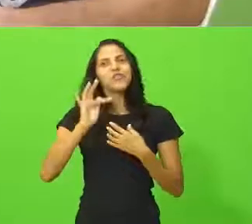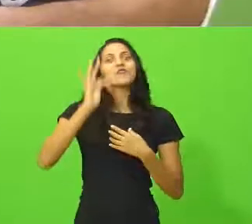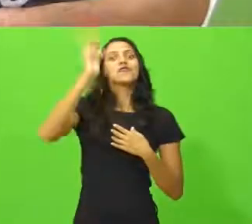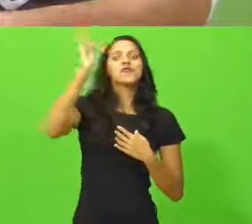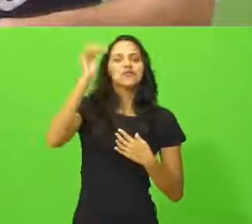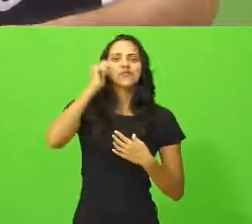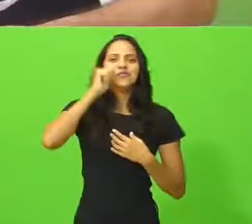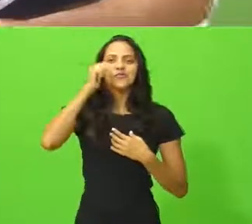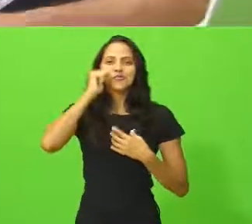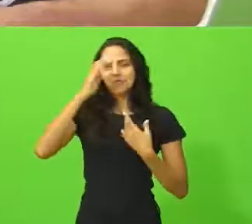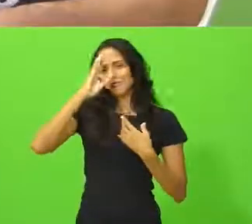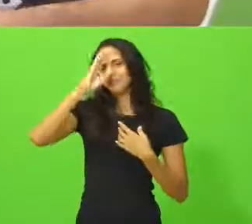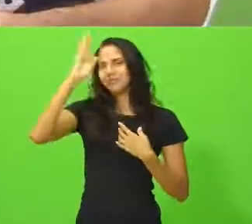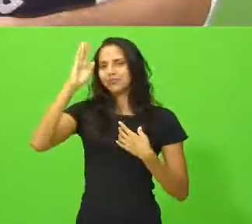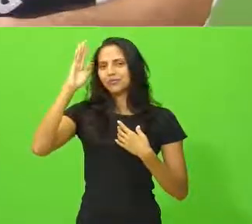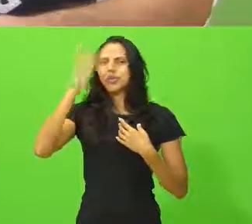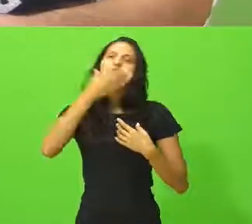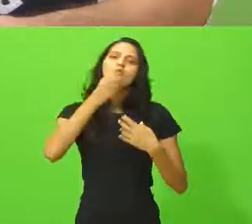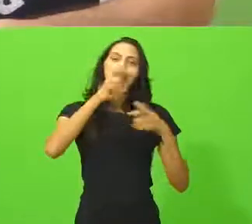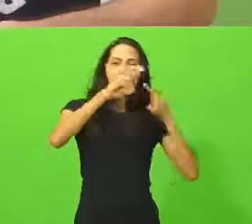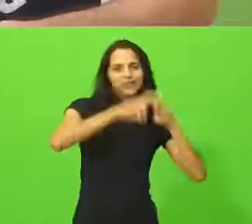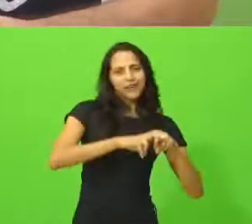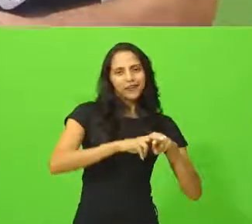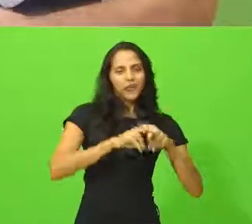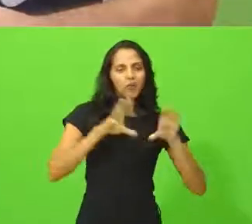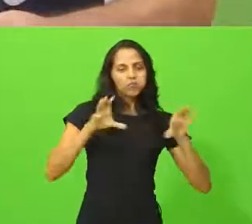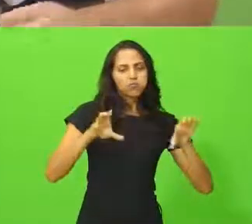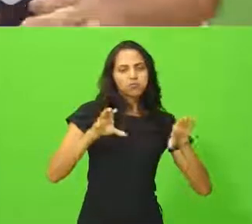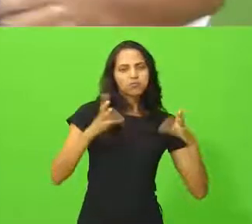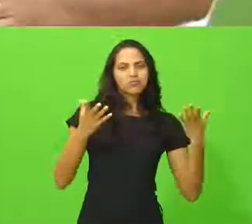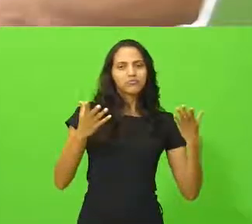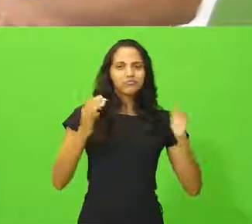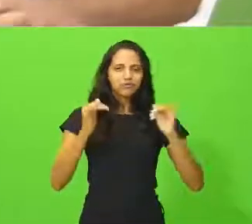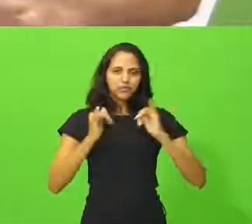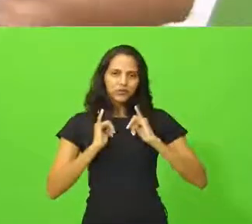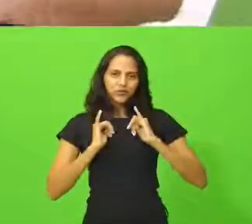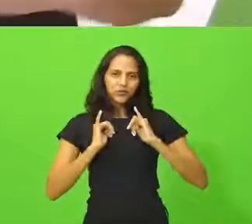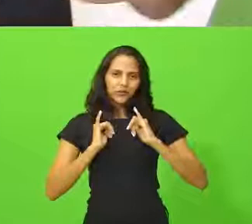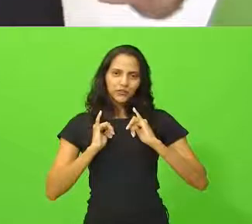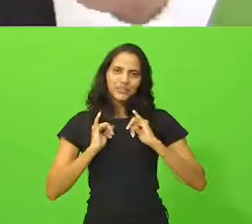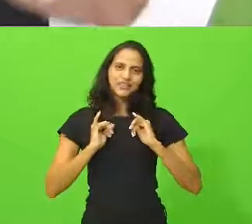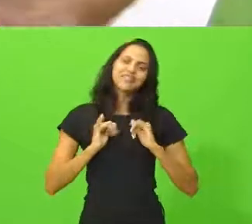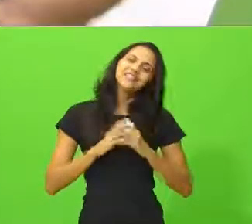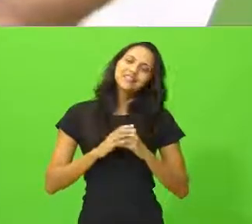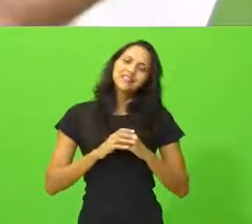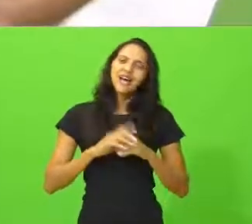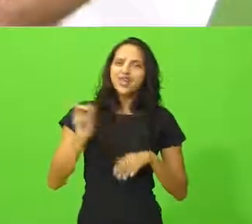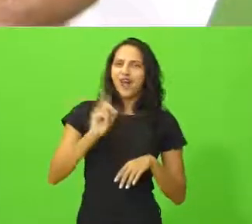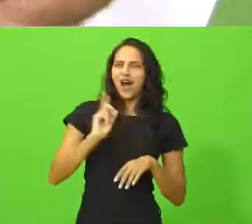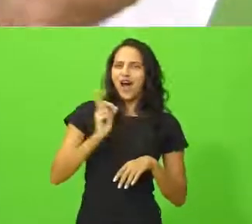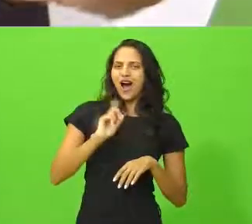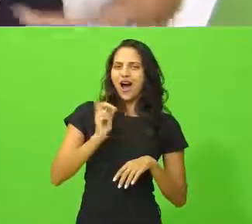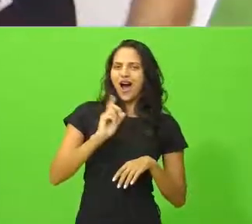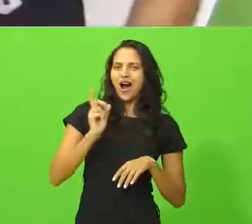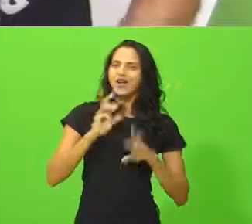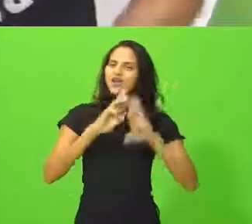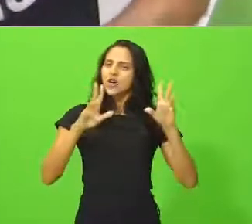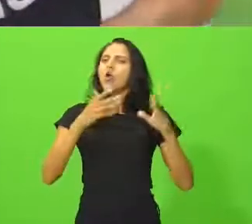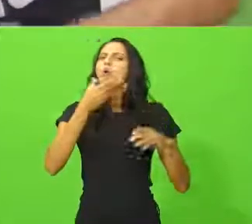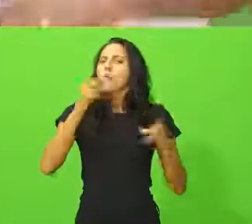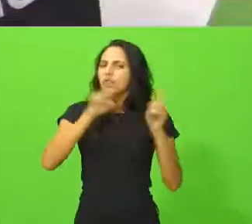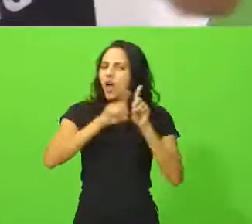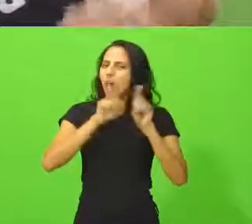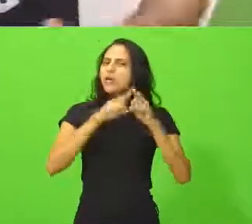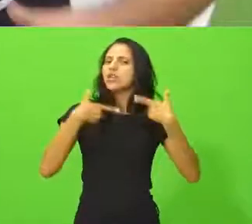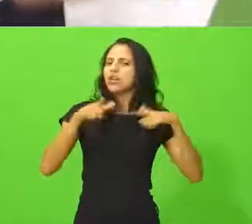dominar. O homem ele vai ficar lá sentado no sofá, não é? A galera que está dizendo que não é bem isso que vai acontecer, né? Ele vai ter que